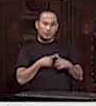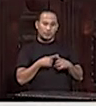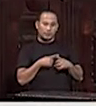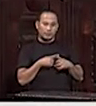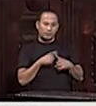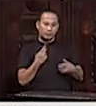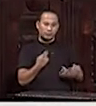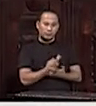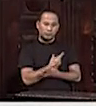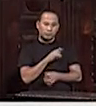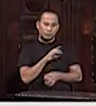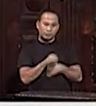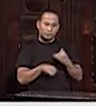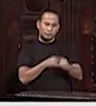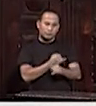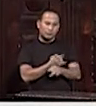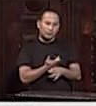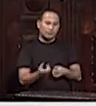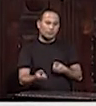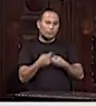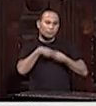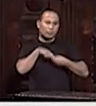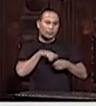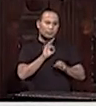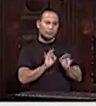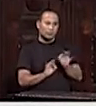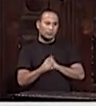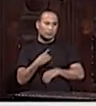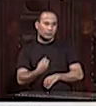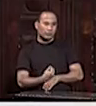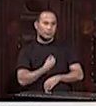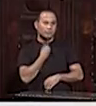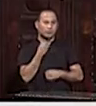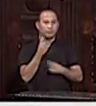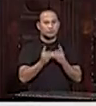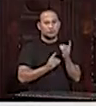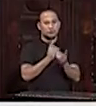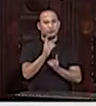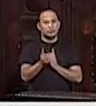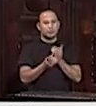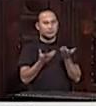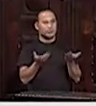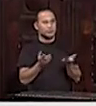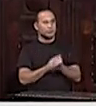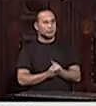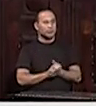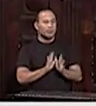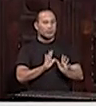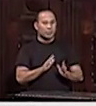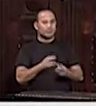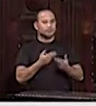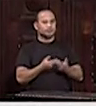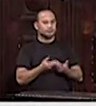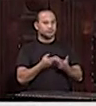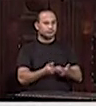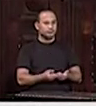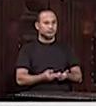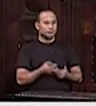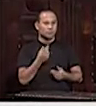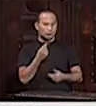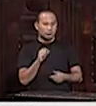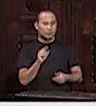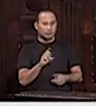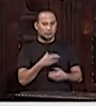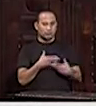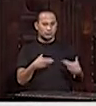automática, voltando a nos colocar na dinâmica do arroz. Mas paciência. Uma coisa que essa crise